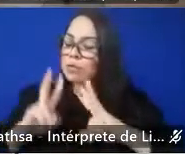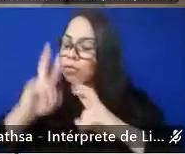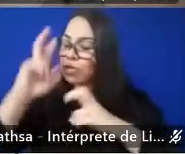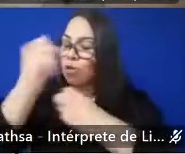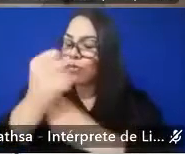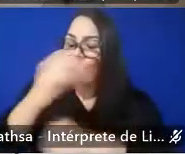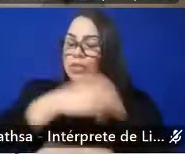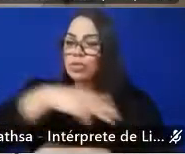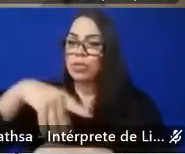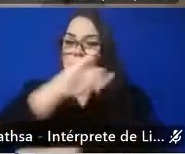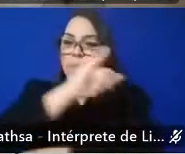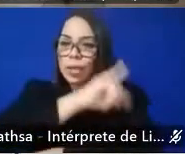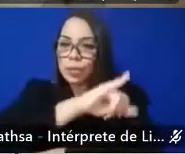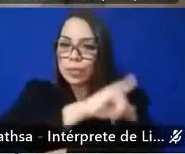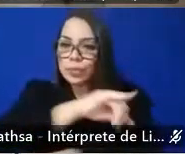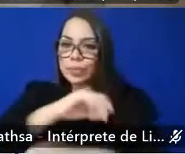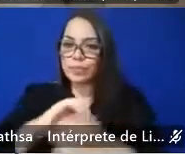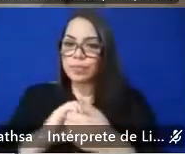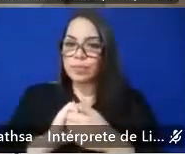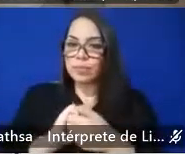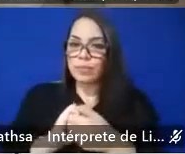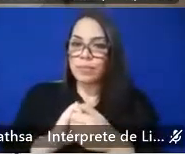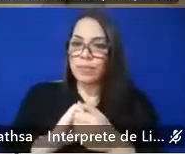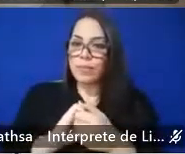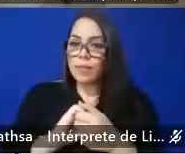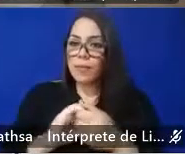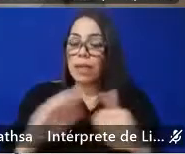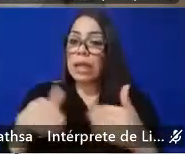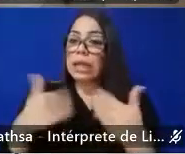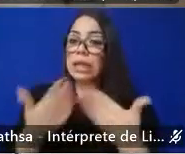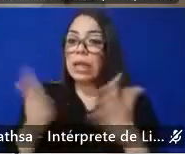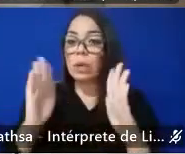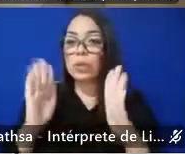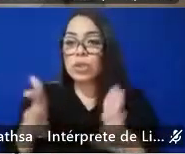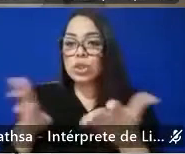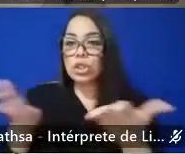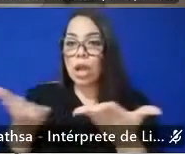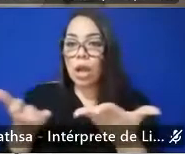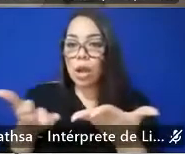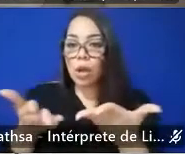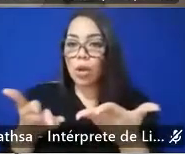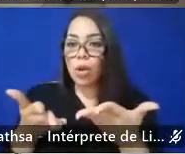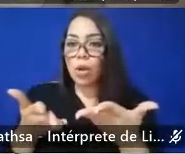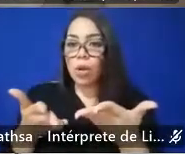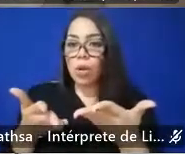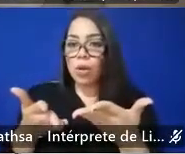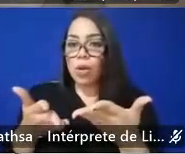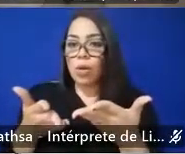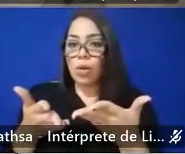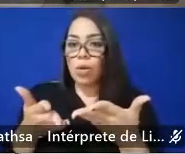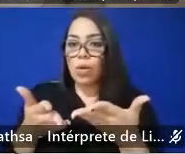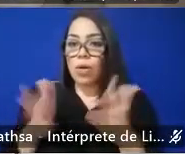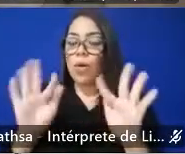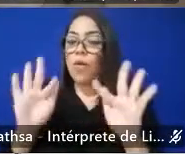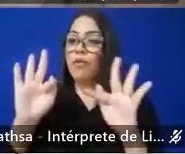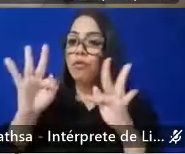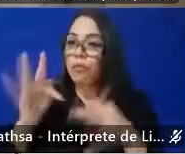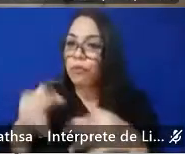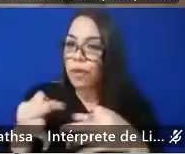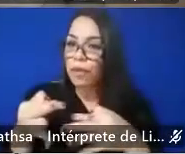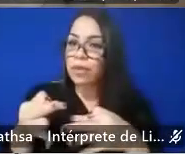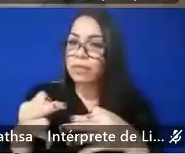do Rio de Janeiro com essas palavras portanto declaro encerrada a sessão